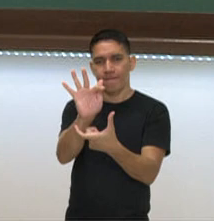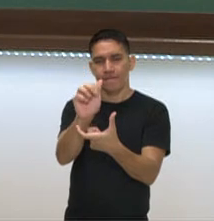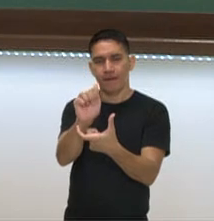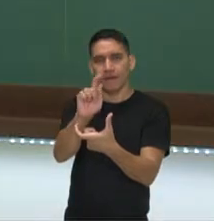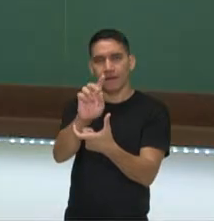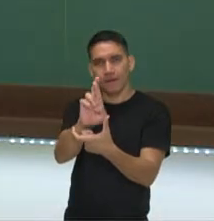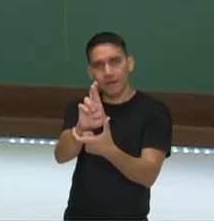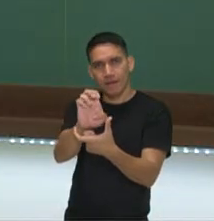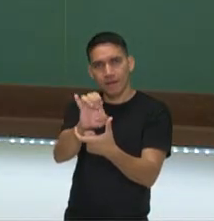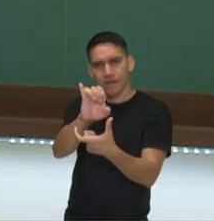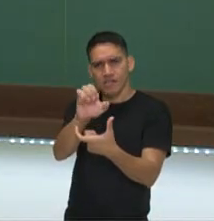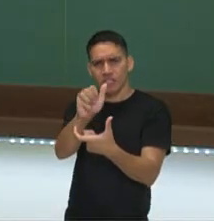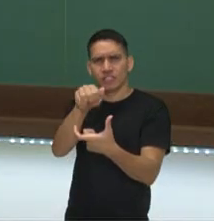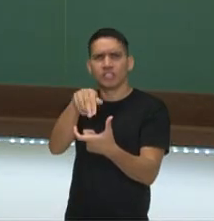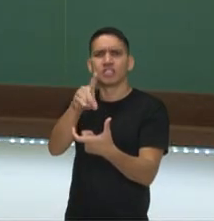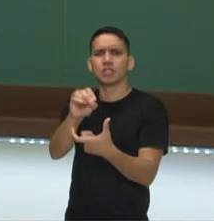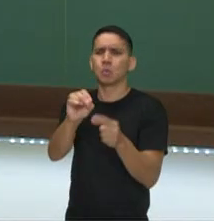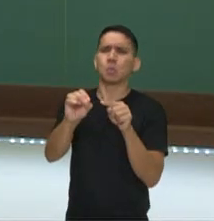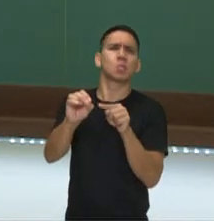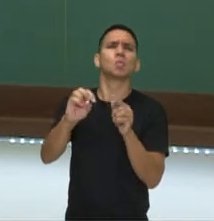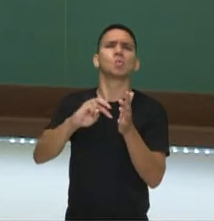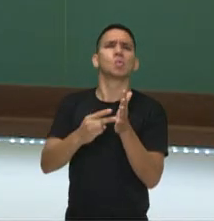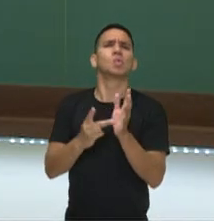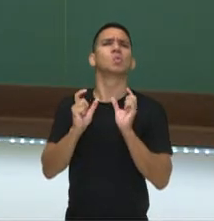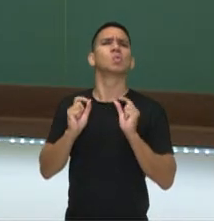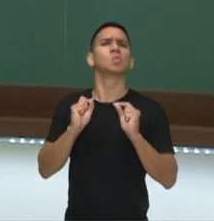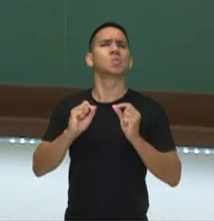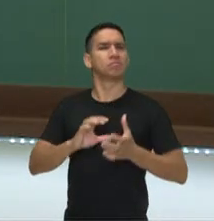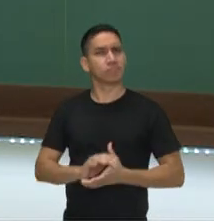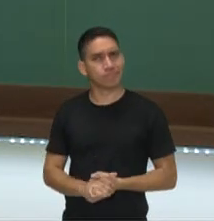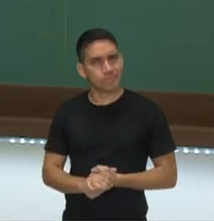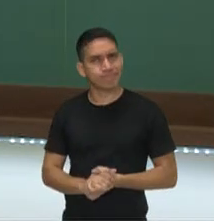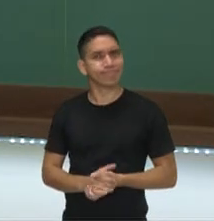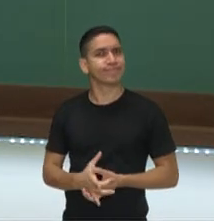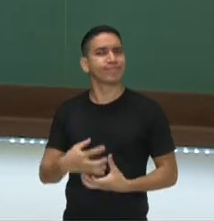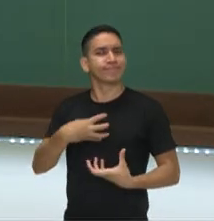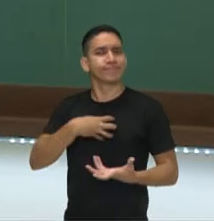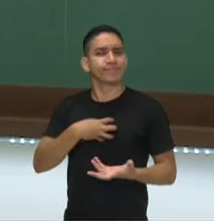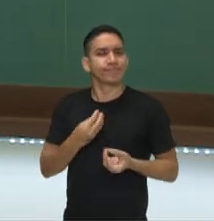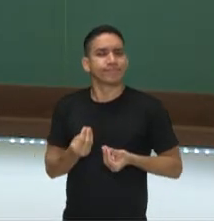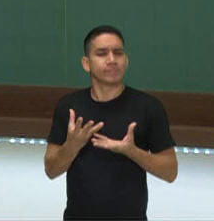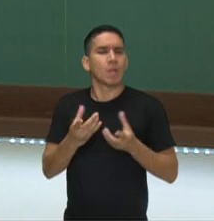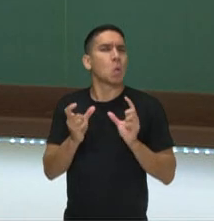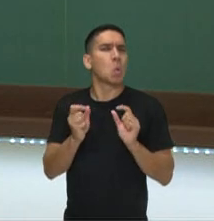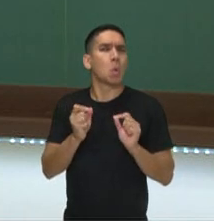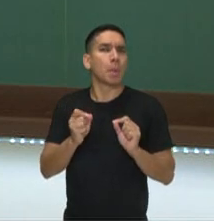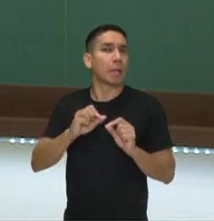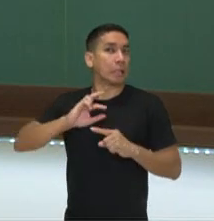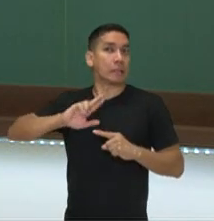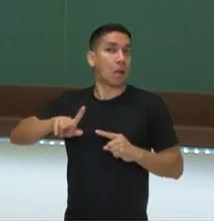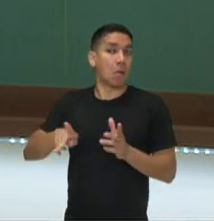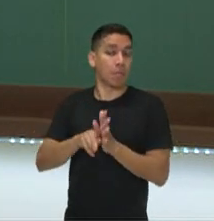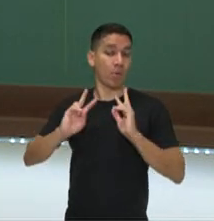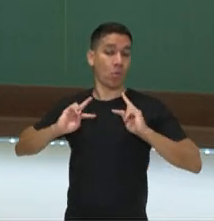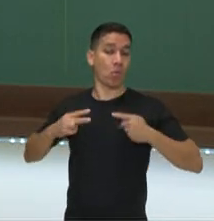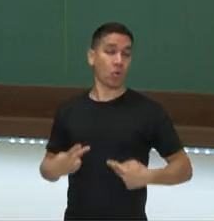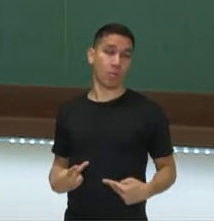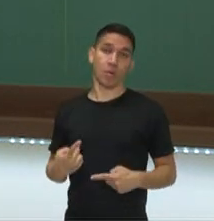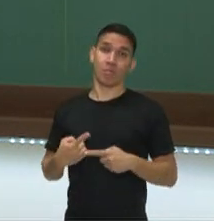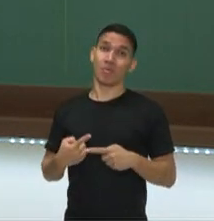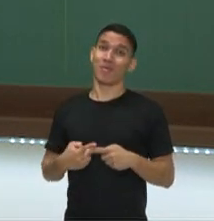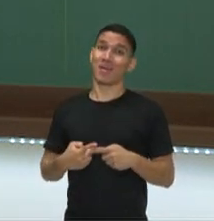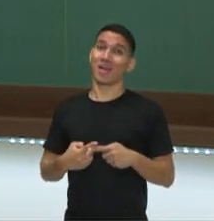né? Qual o sentido de farejar? É um sentido o quê? Que não é humano. Os humanos